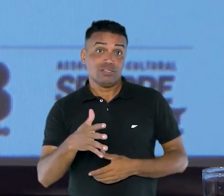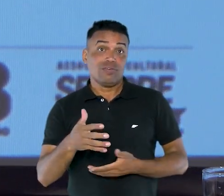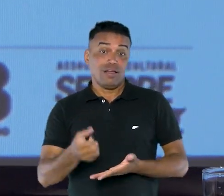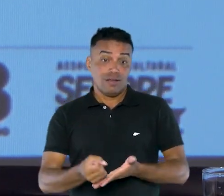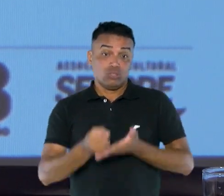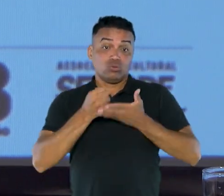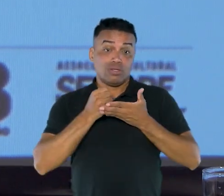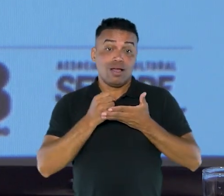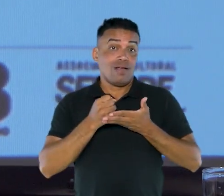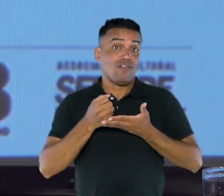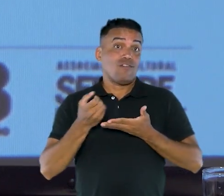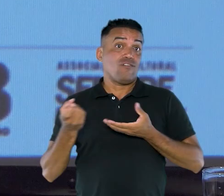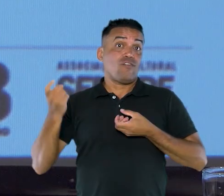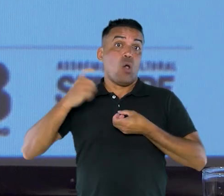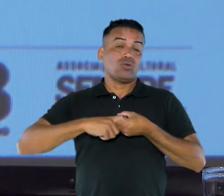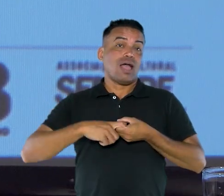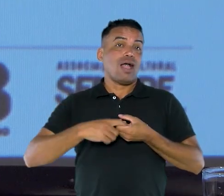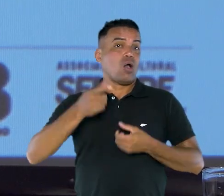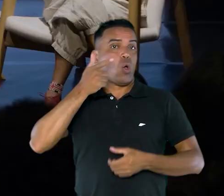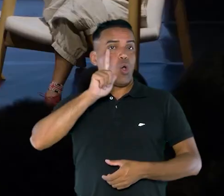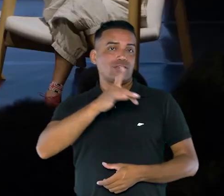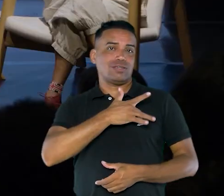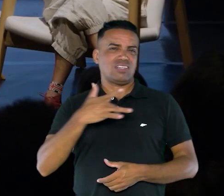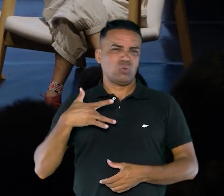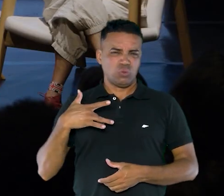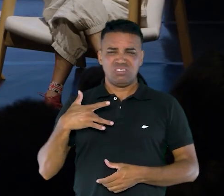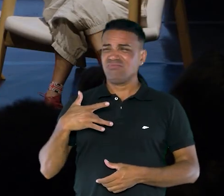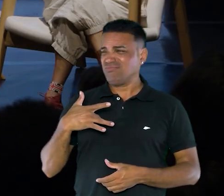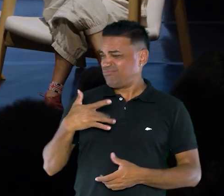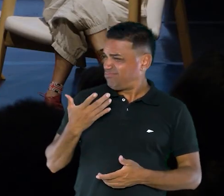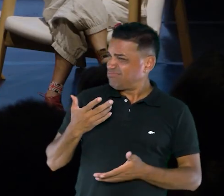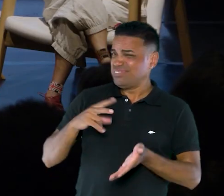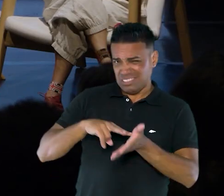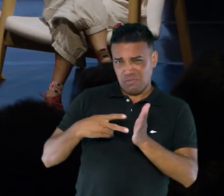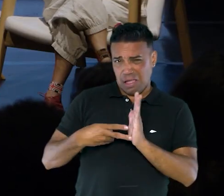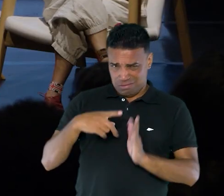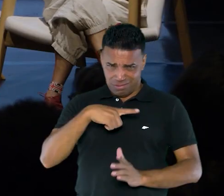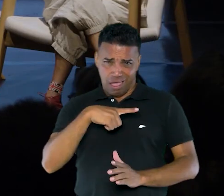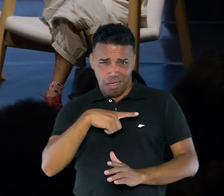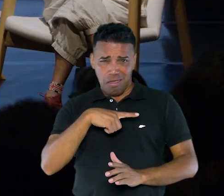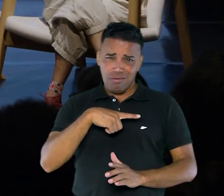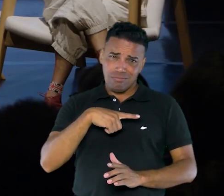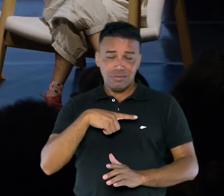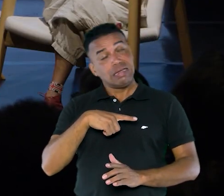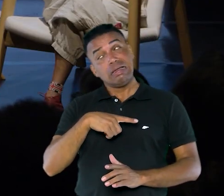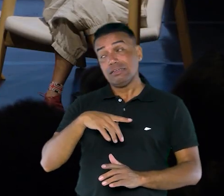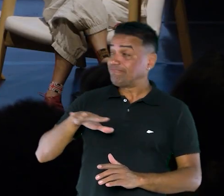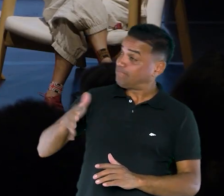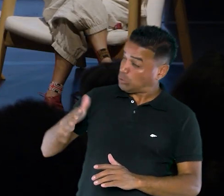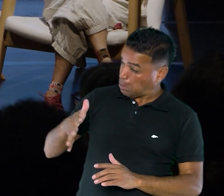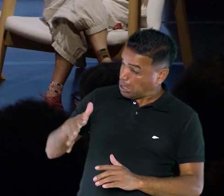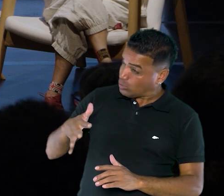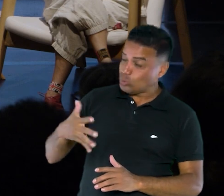vai nos tornar mais saudáveis? Faz sentido, Maria? Mais ou menos?